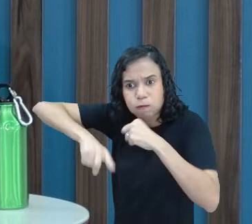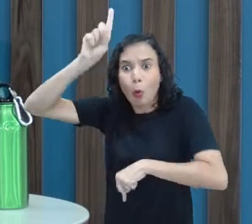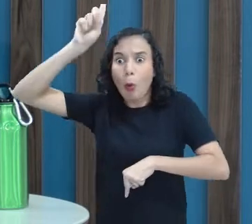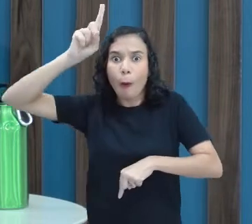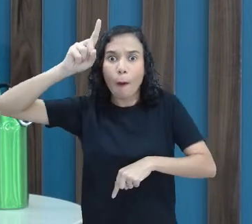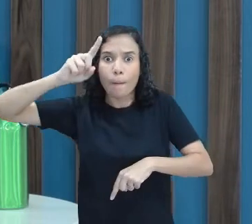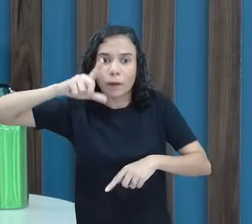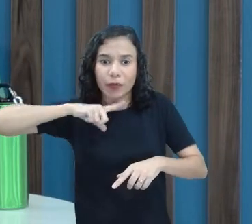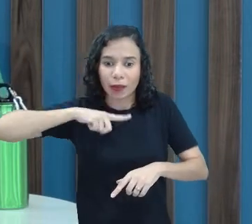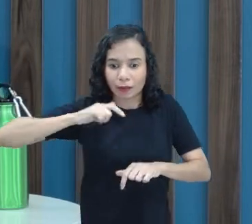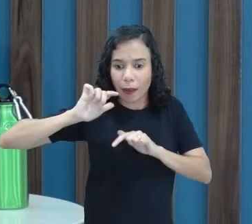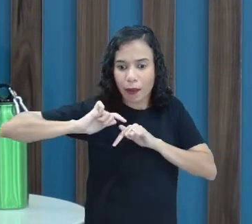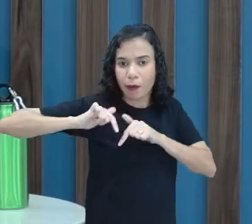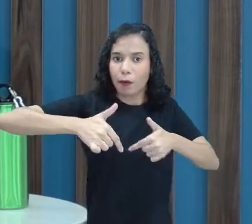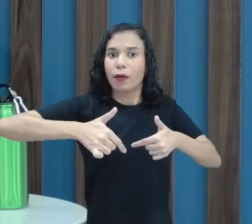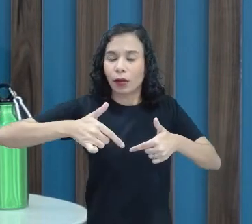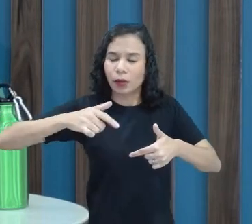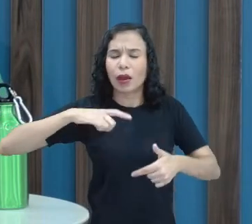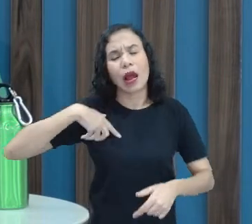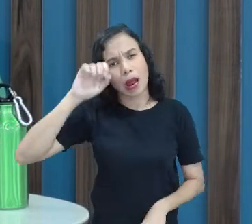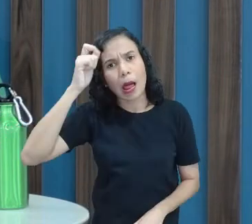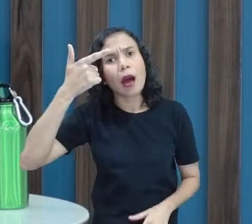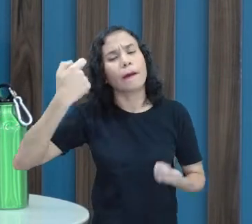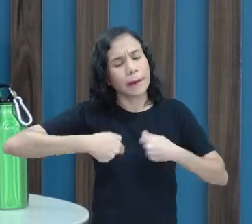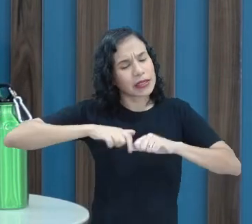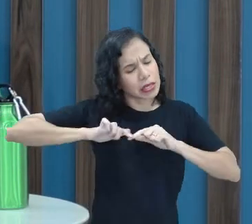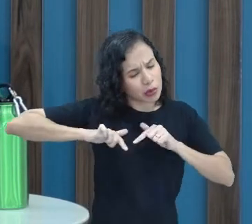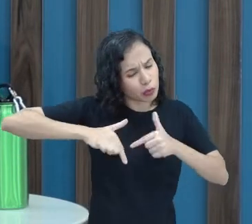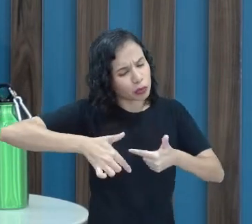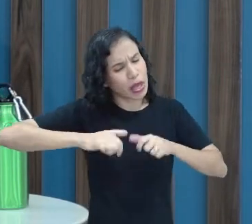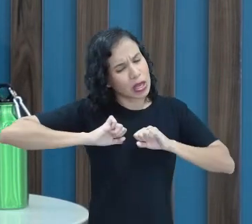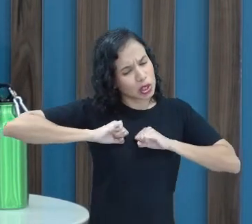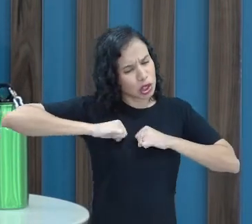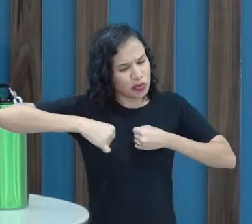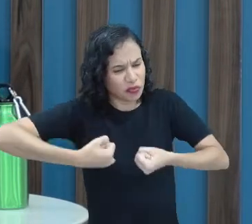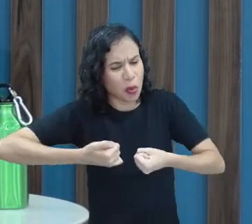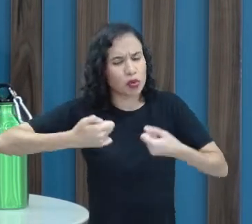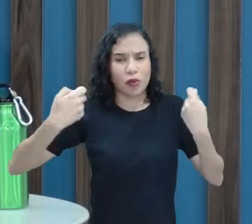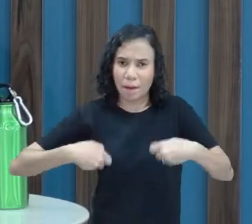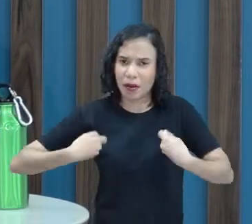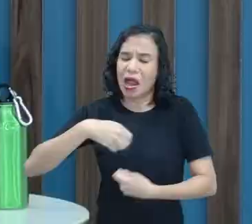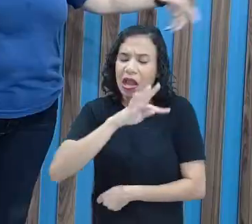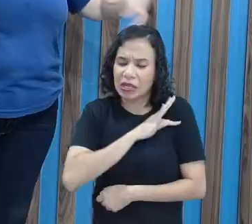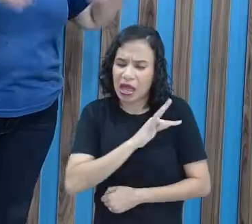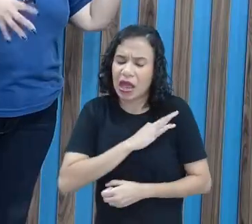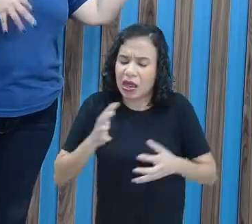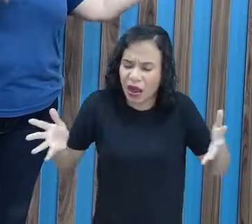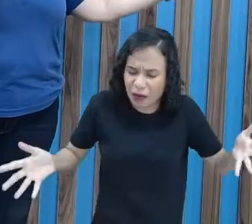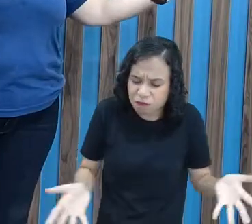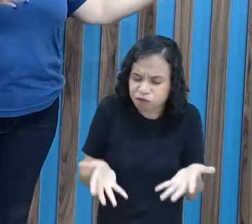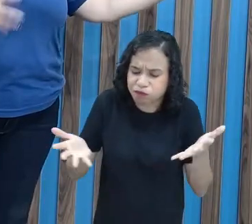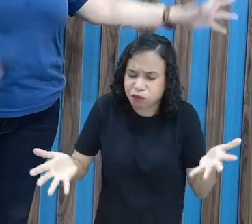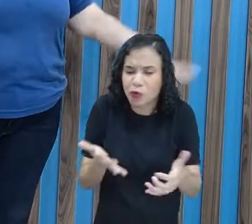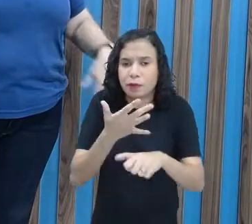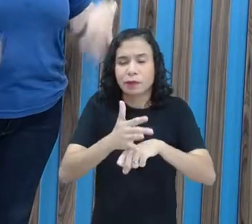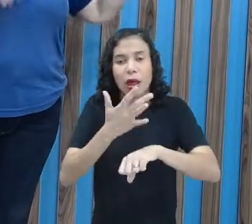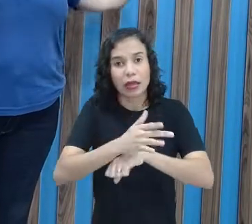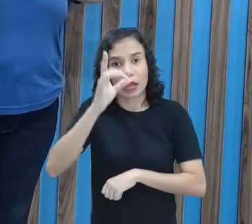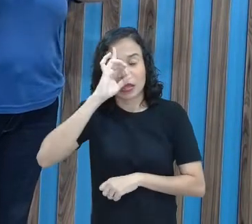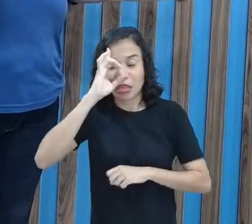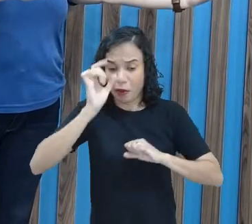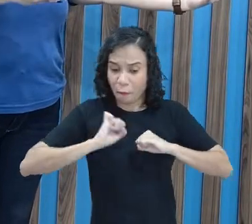tal, tem um empenho, né? Eles precisam treinar, eles precisam tem da todo técnica. aquele trabalho, né? A técnica do dia a dia, né, professor?